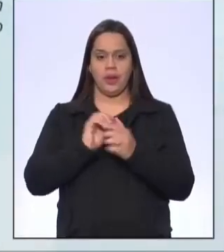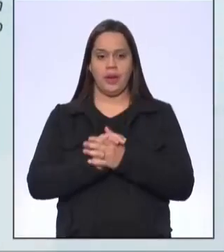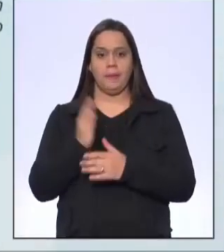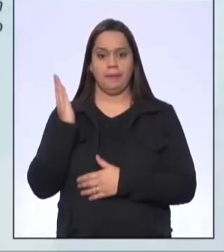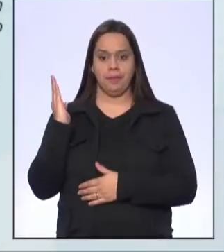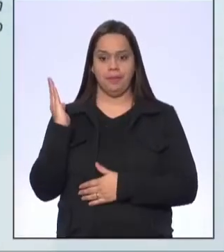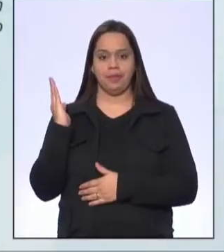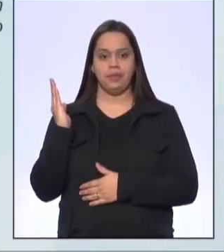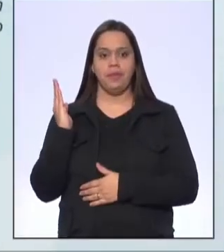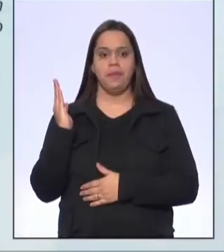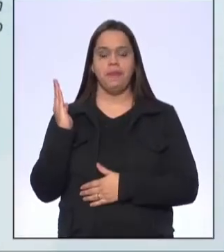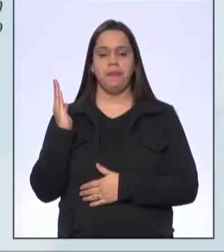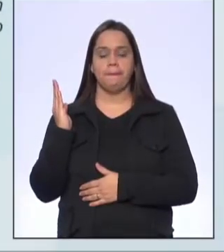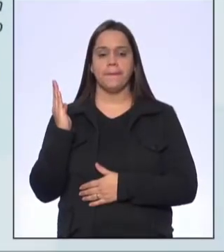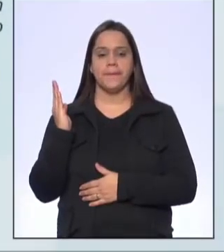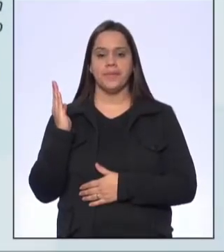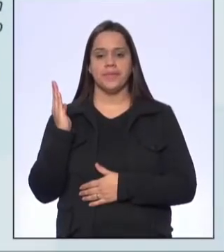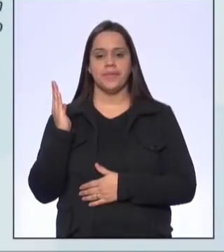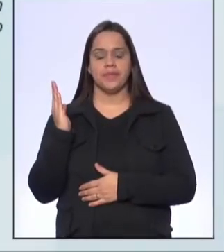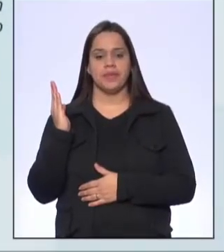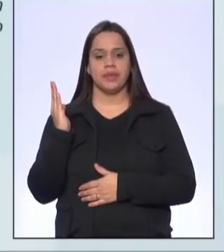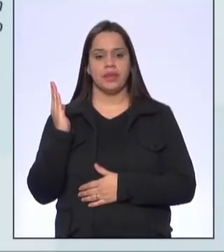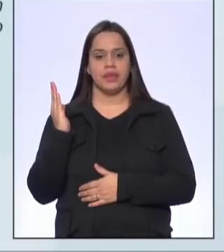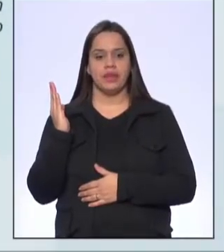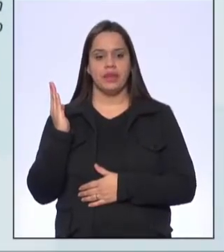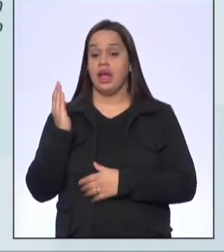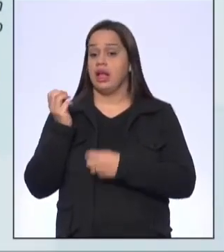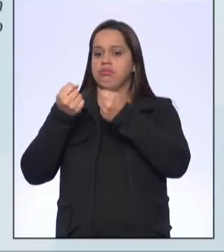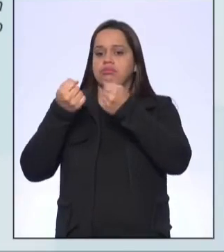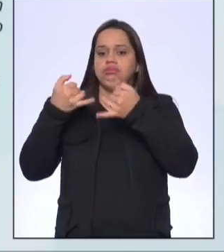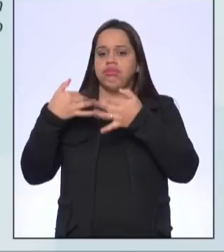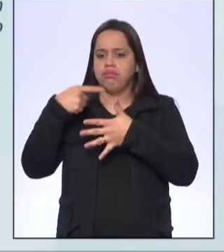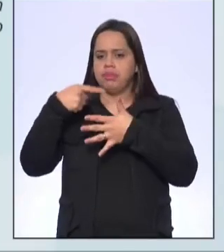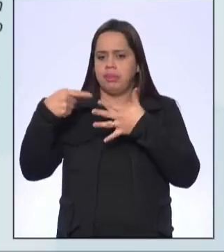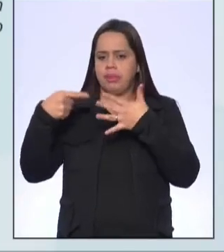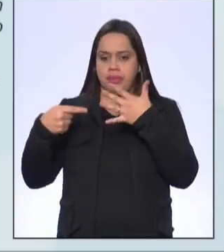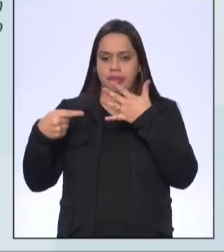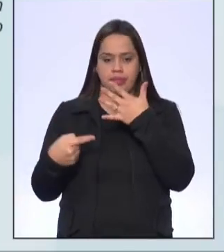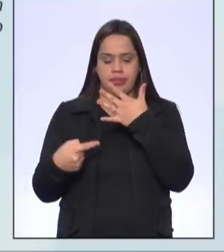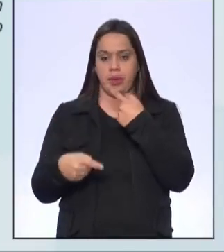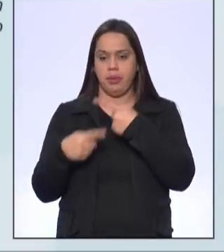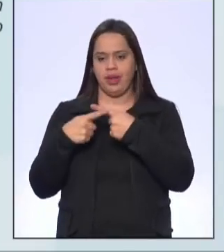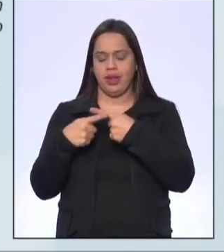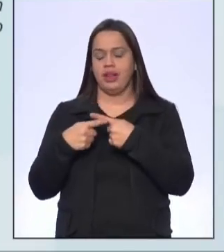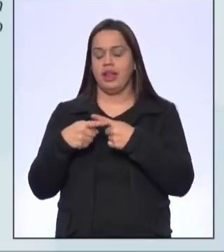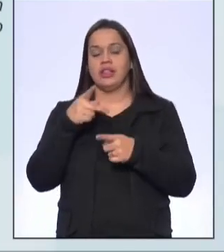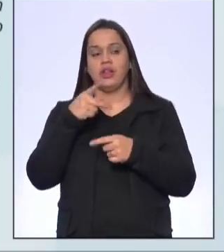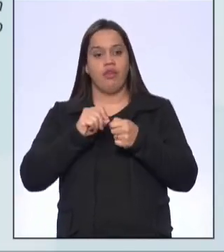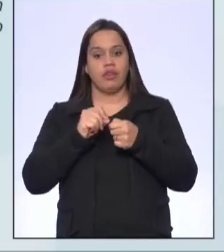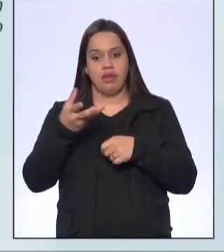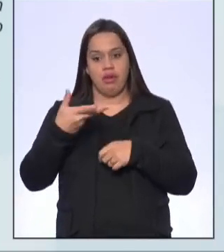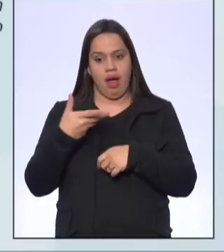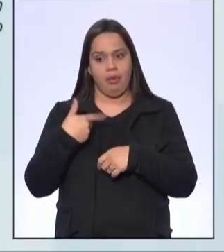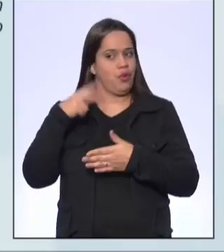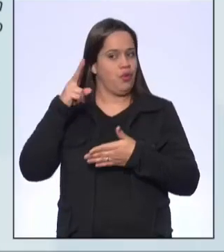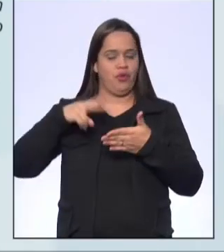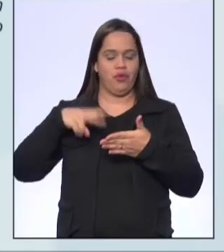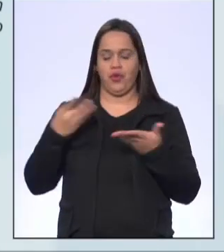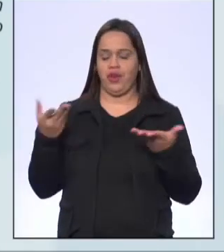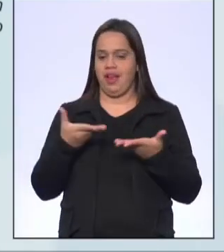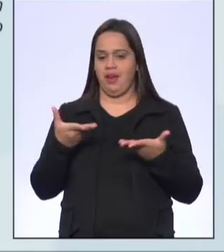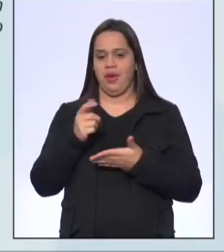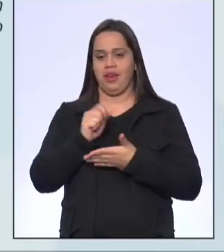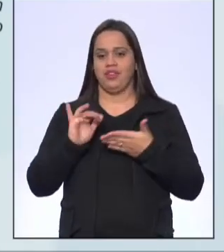Nesse próximo enunciado, ele vai dar N definições. Como eles estão fazendo muito rápido, não vou nem fazer a leitura por enquanto